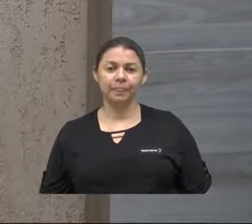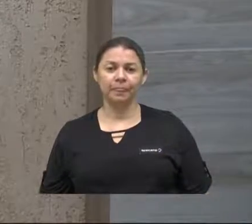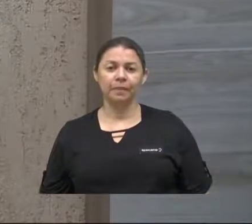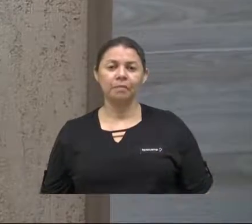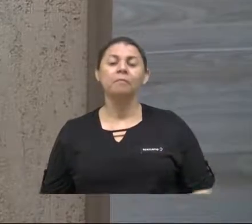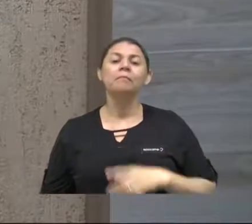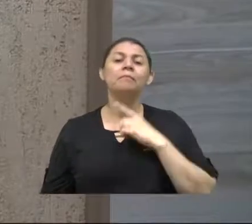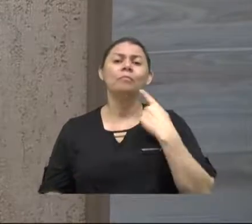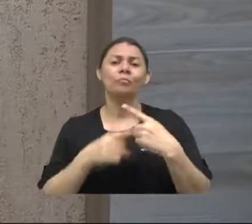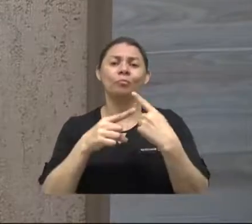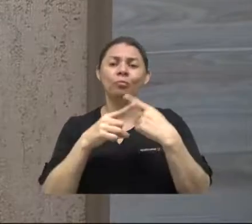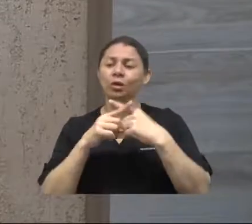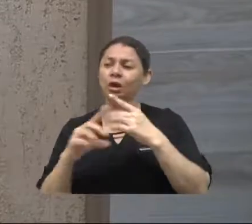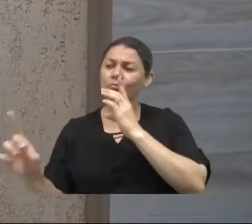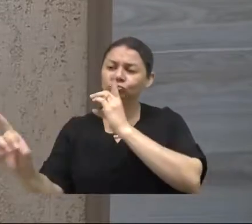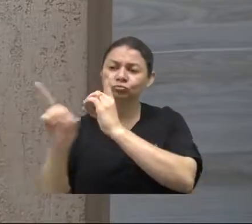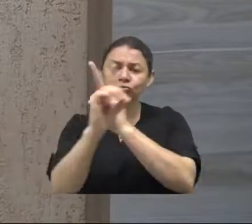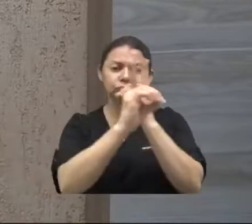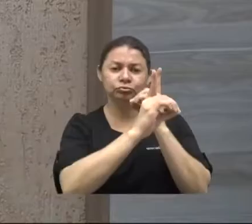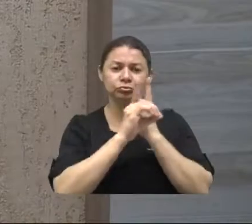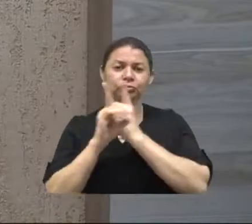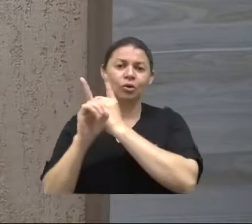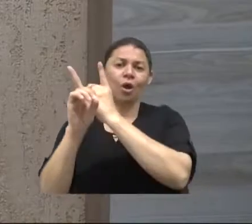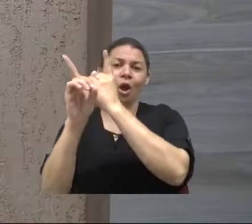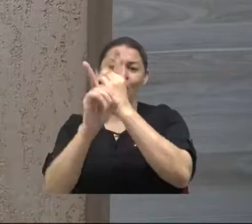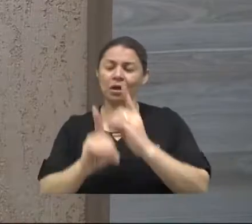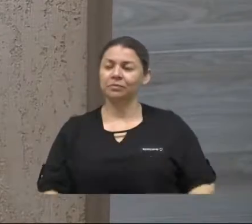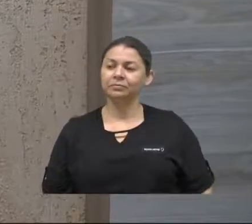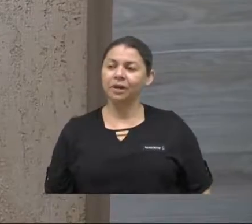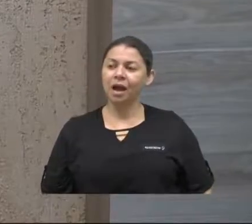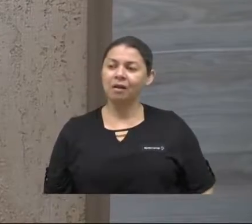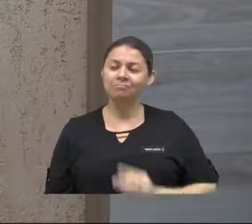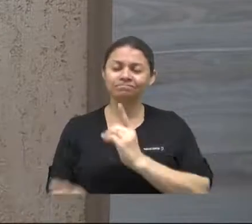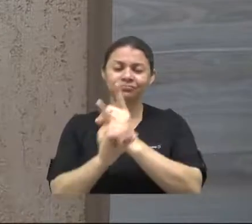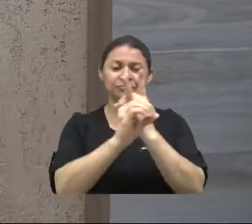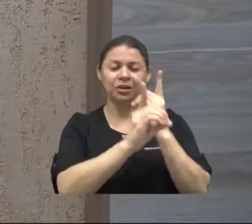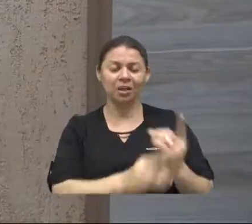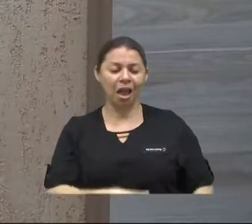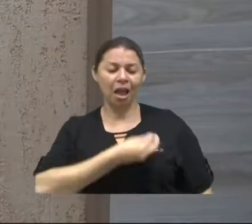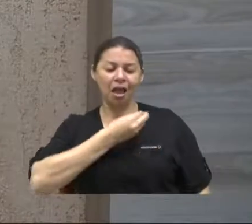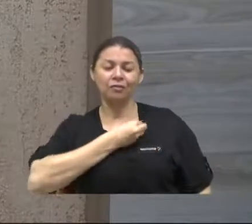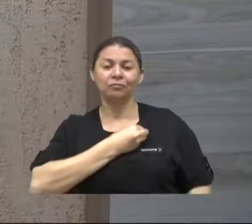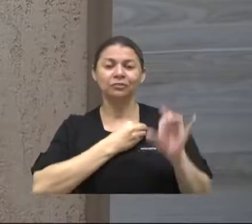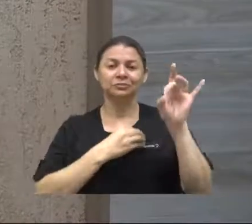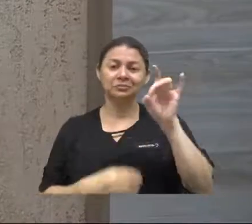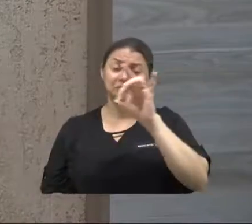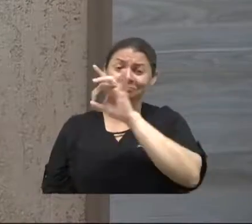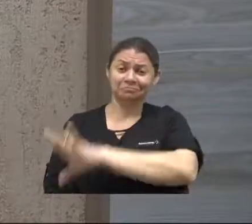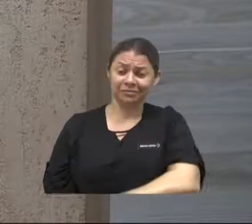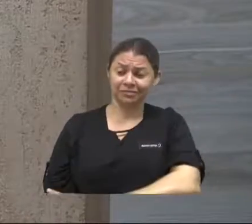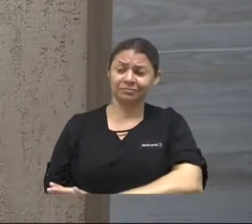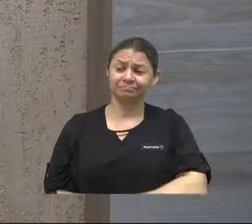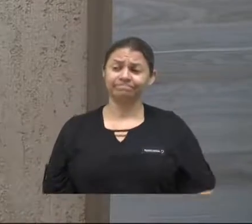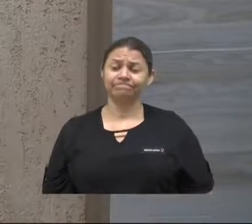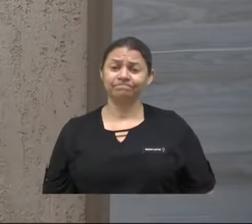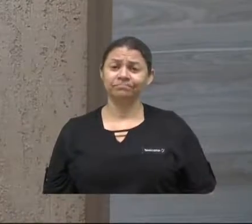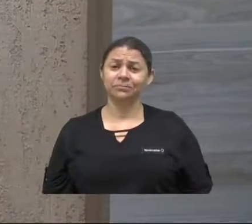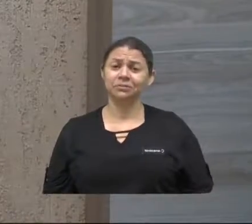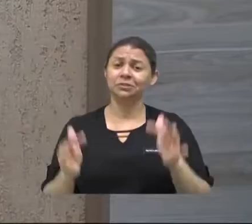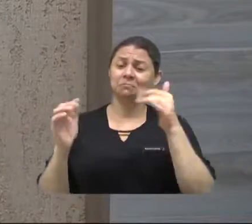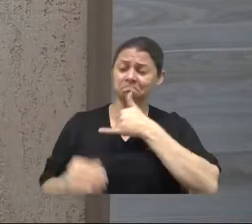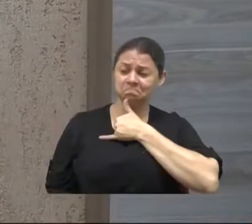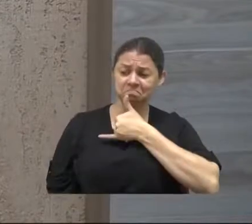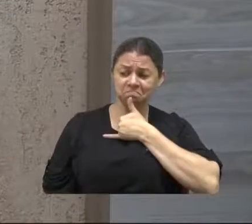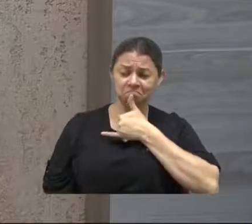minha e que vou costurando na alma. Nem sempre bonitos, nem sempre felizes, mas